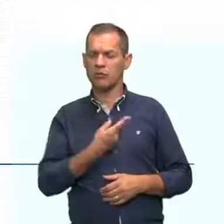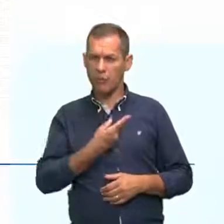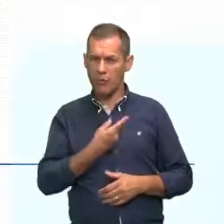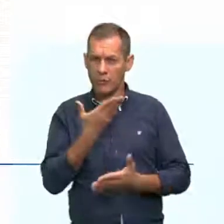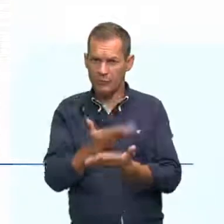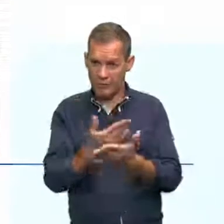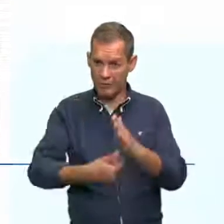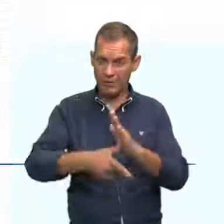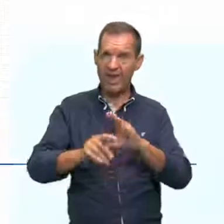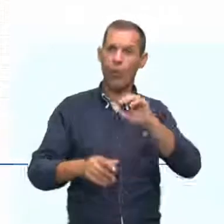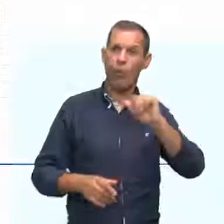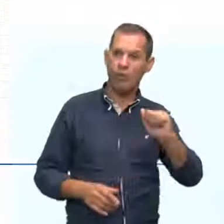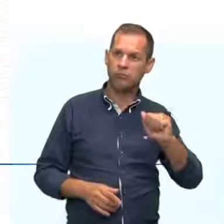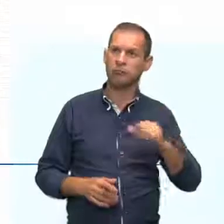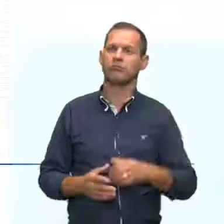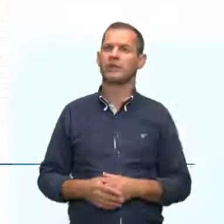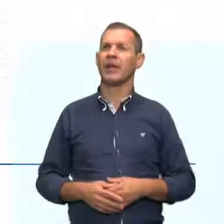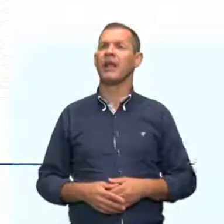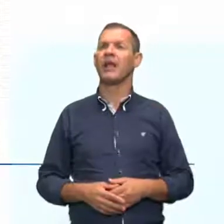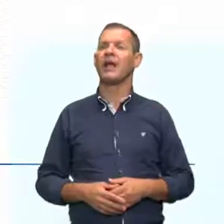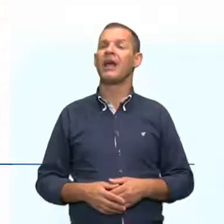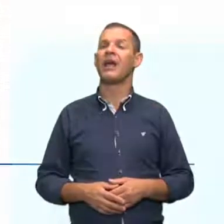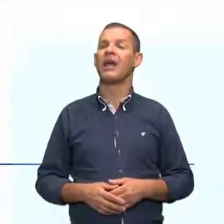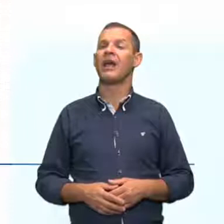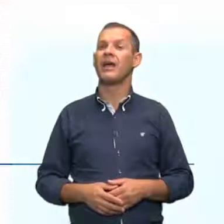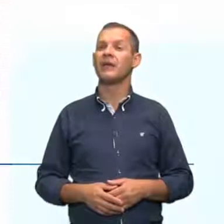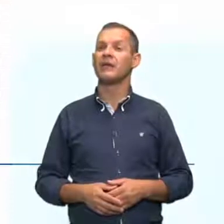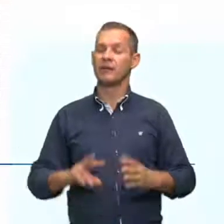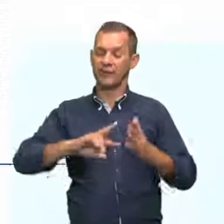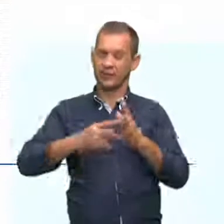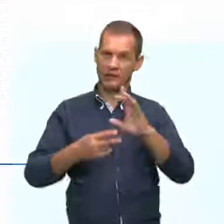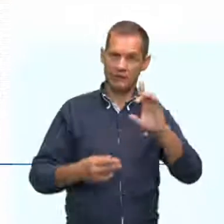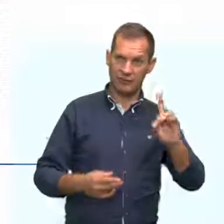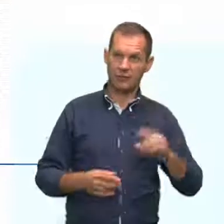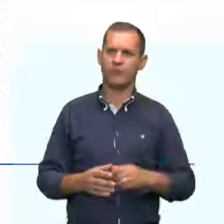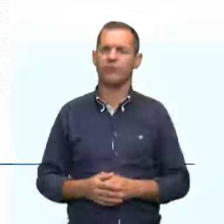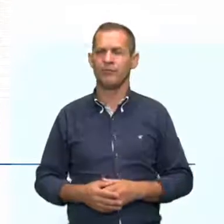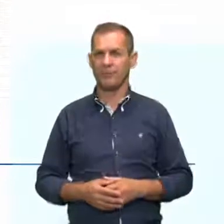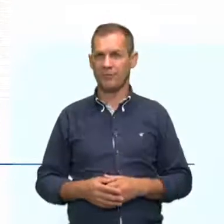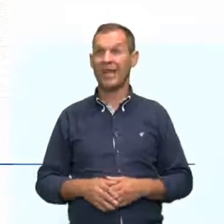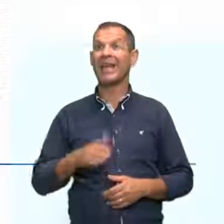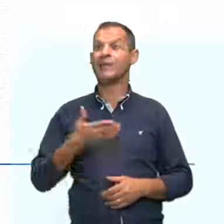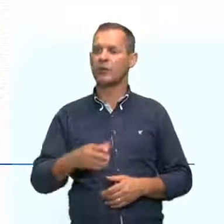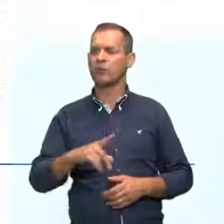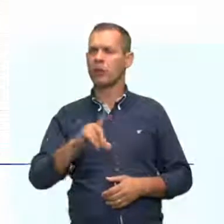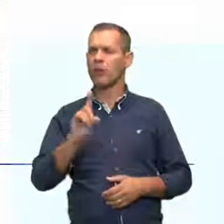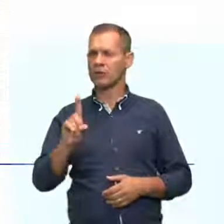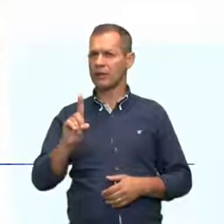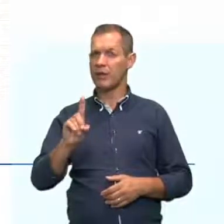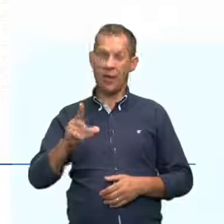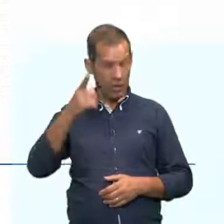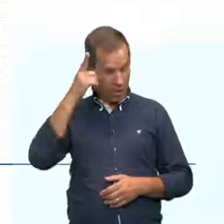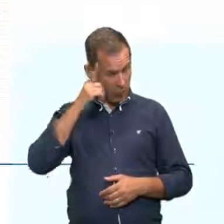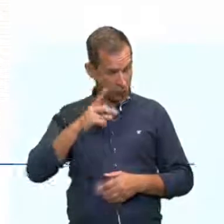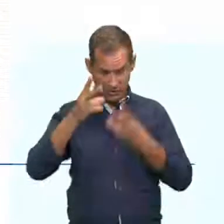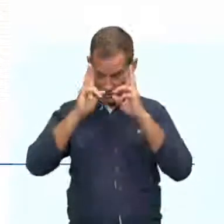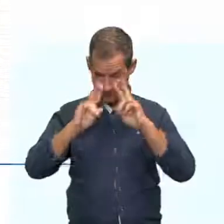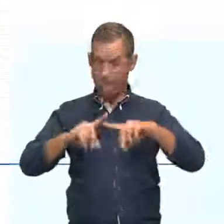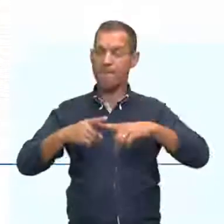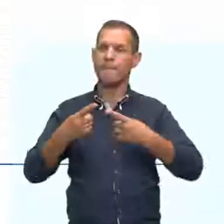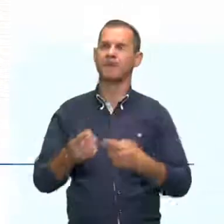ver, o A, ele era o D. Então, ele era o D. Ele consegue ver